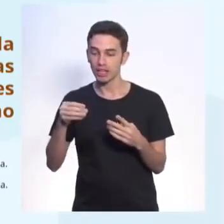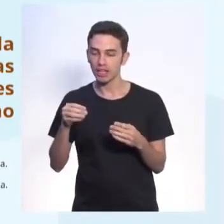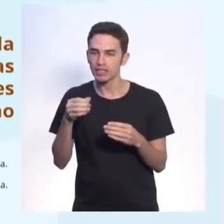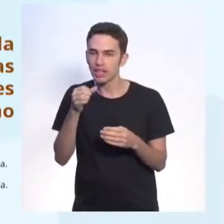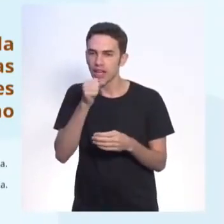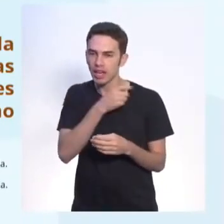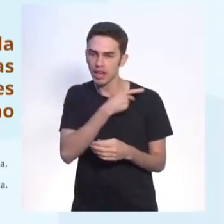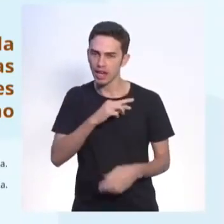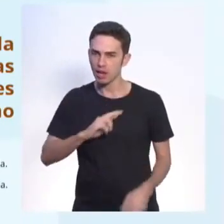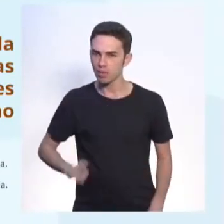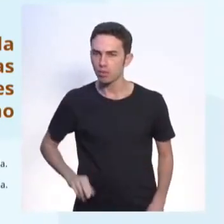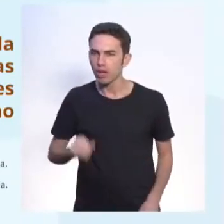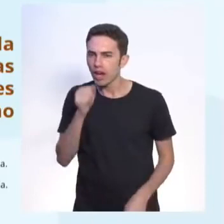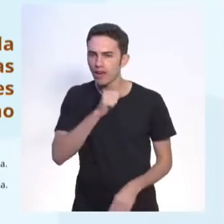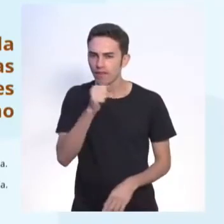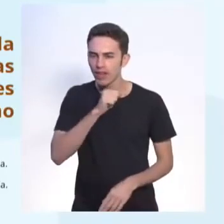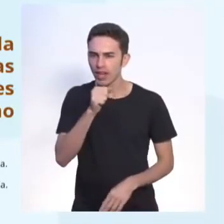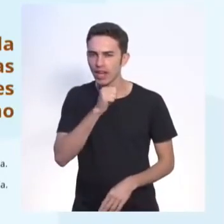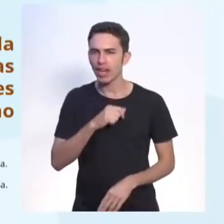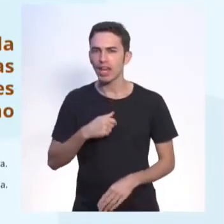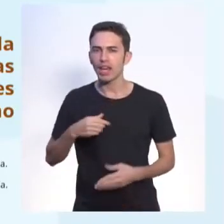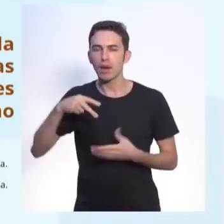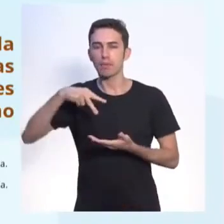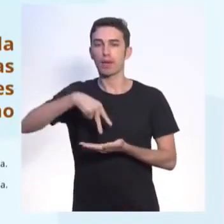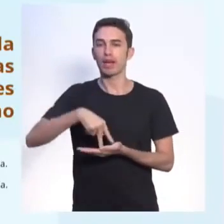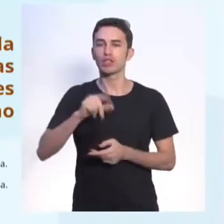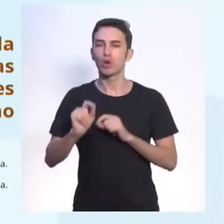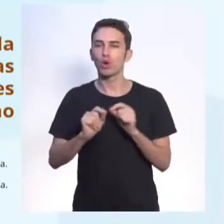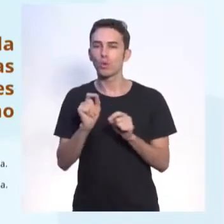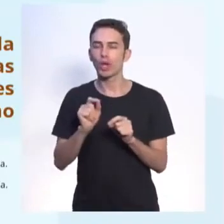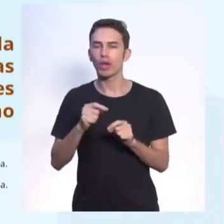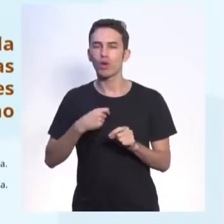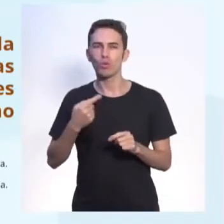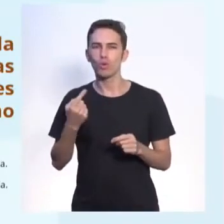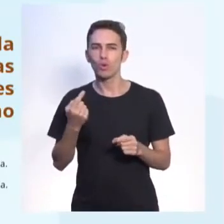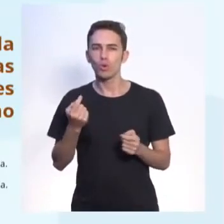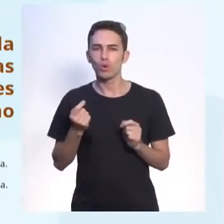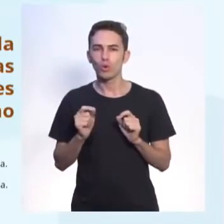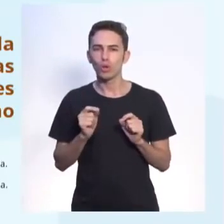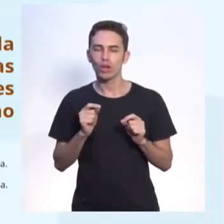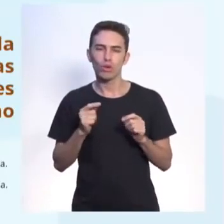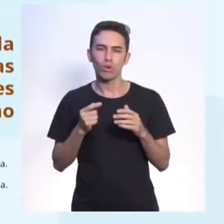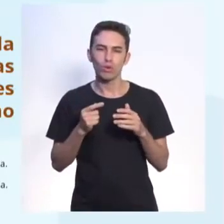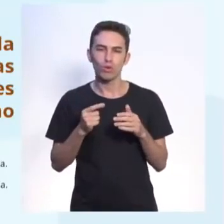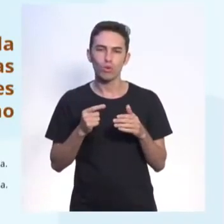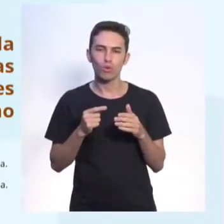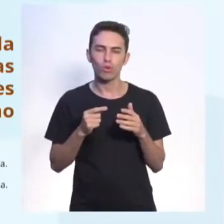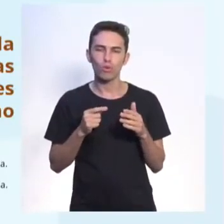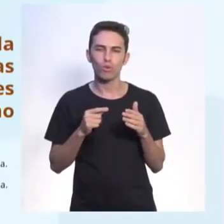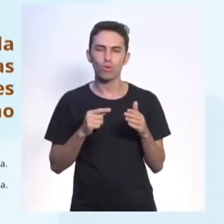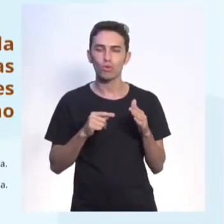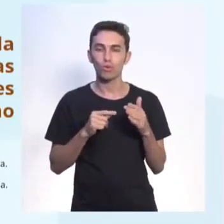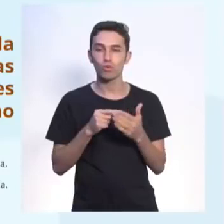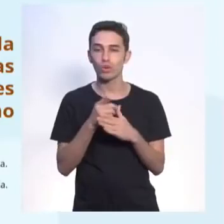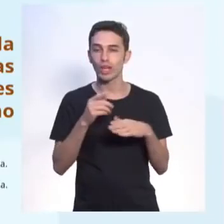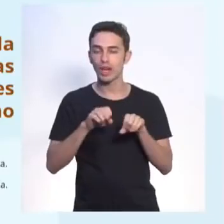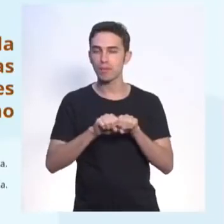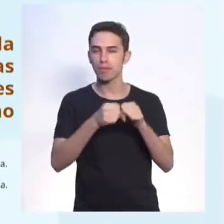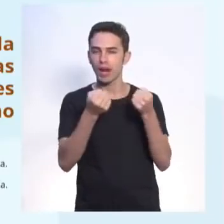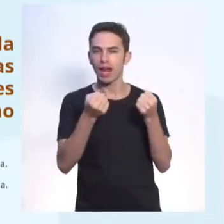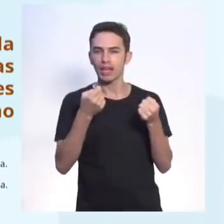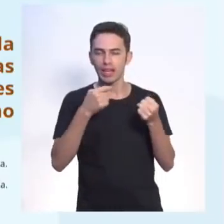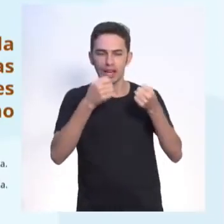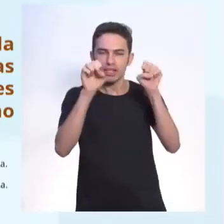como, vamos dizer assim, como um furo. Ele vai entrar para poder quebrar